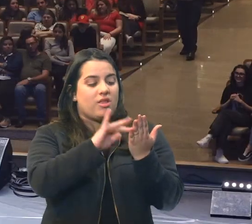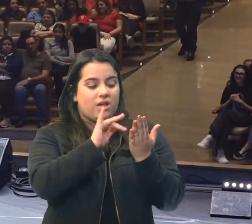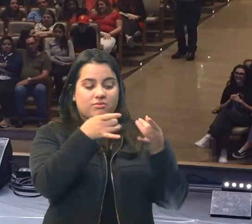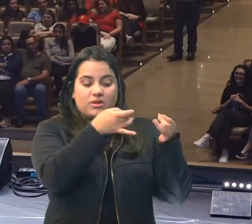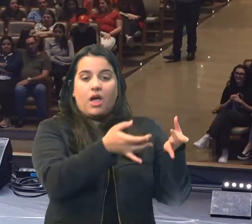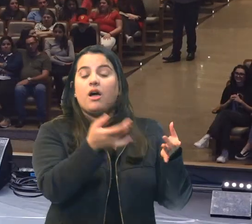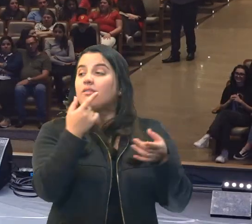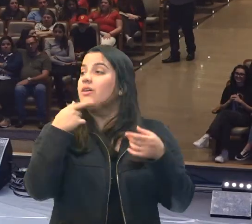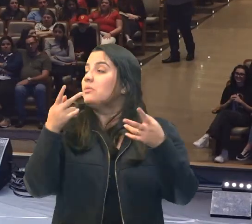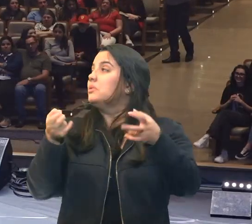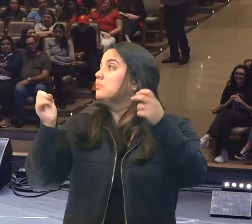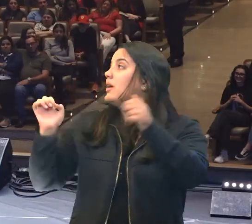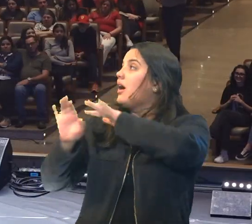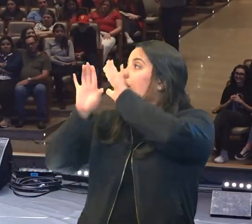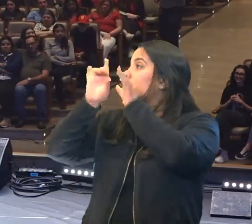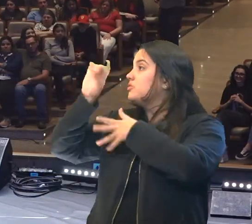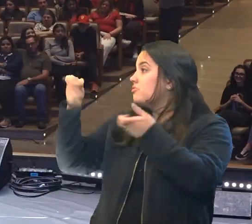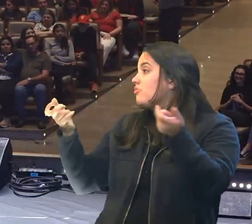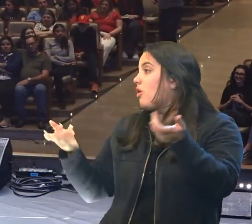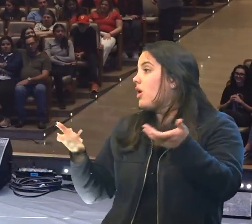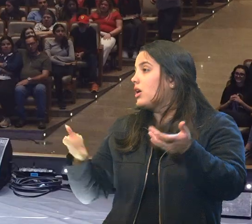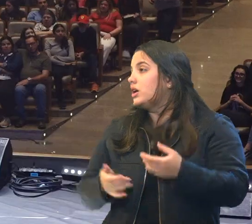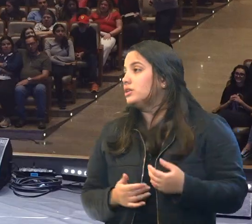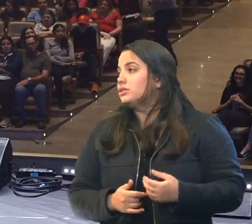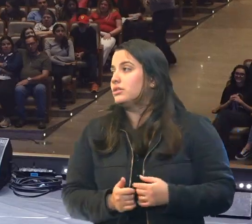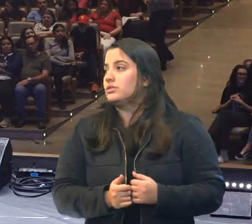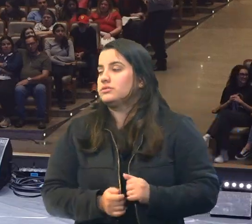ver a glória de Deus hoje.